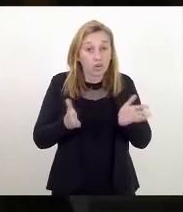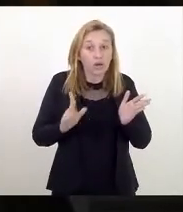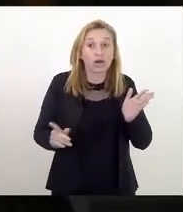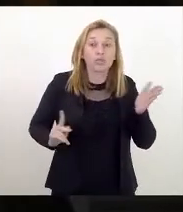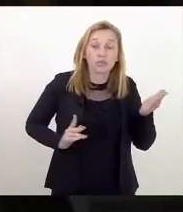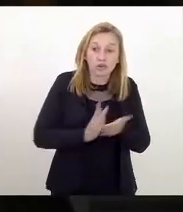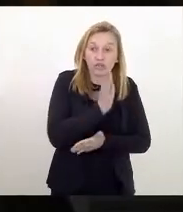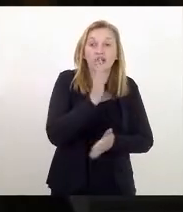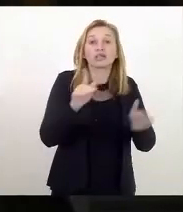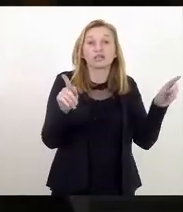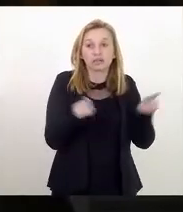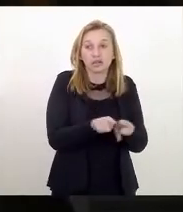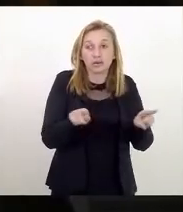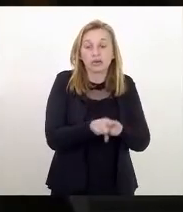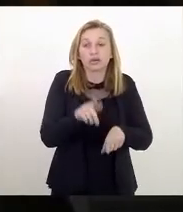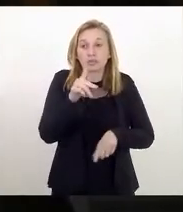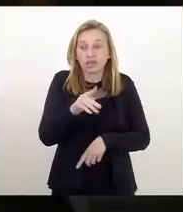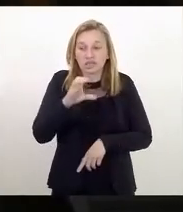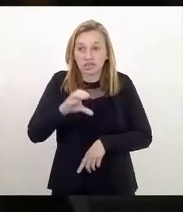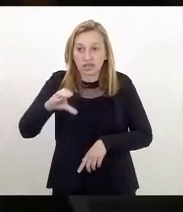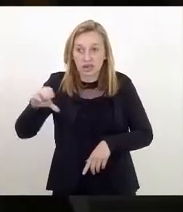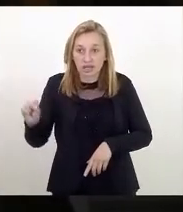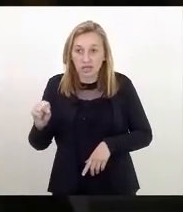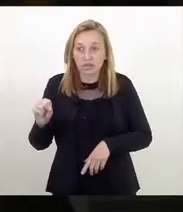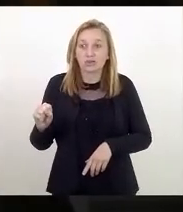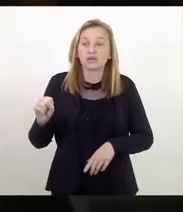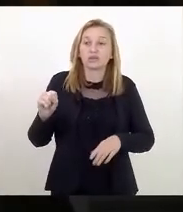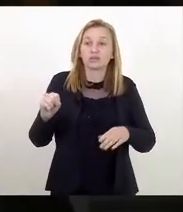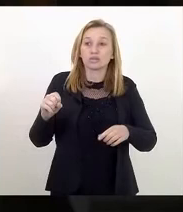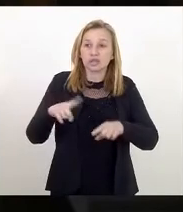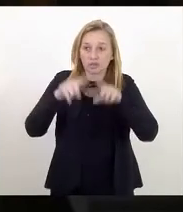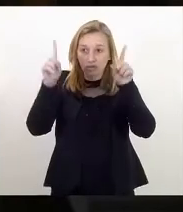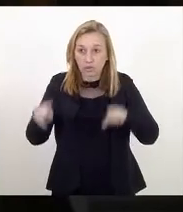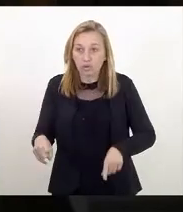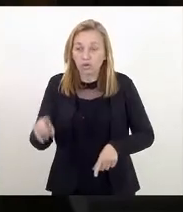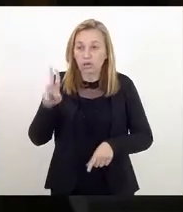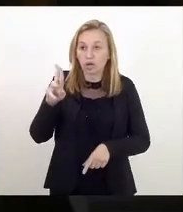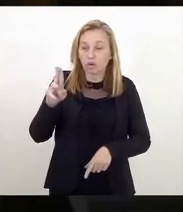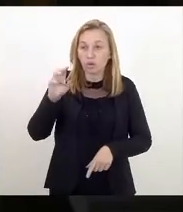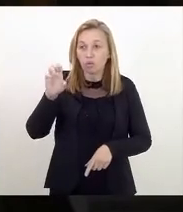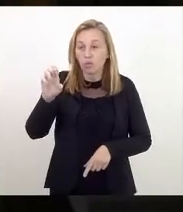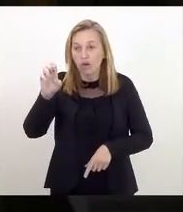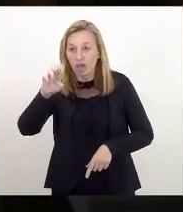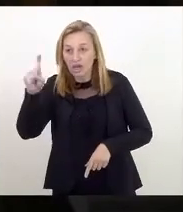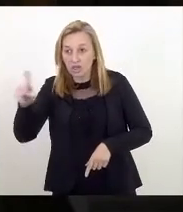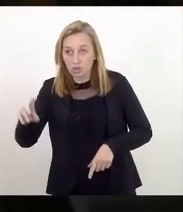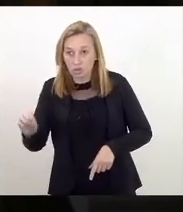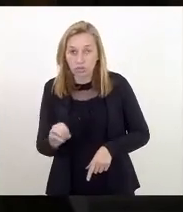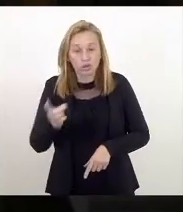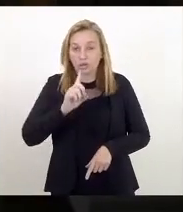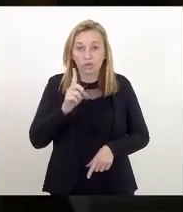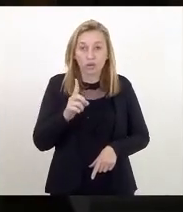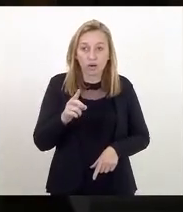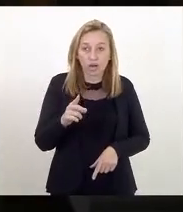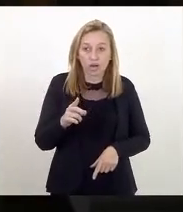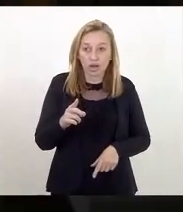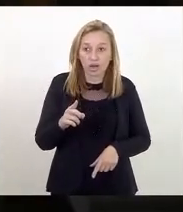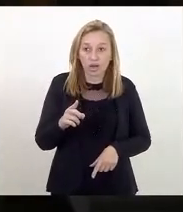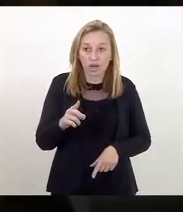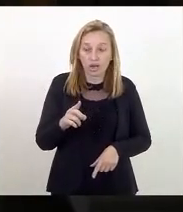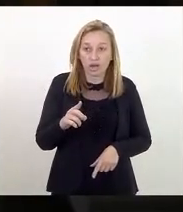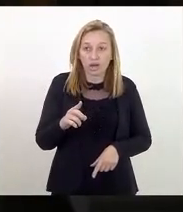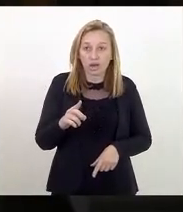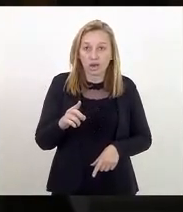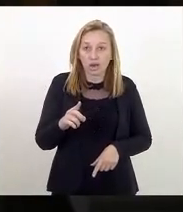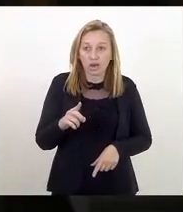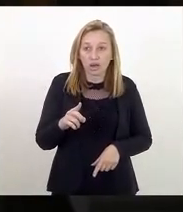aprovar também o PCCS dos servidores da UESO, que também não é à toa, que também não é à toa, que é